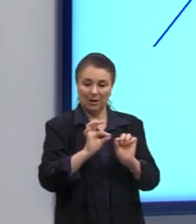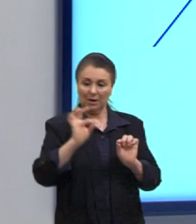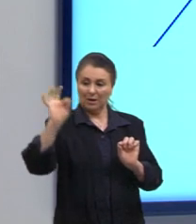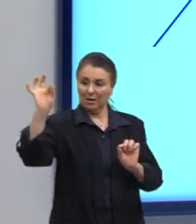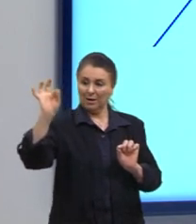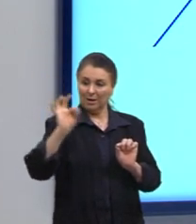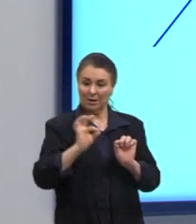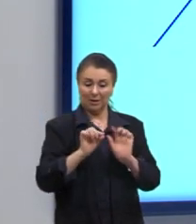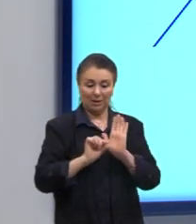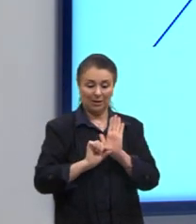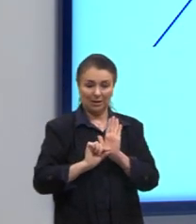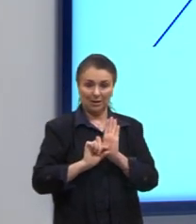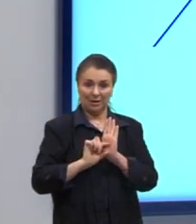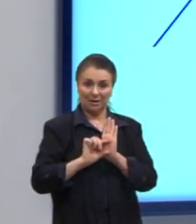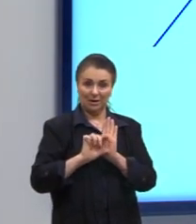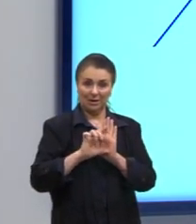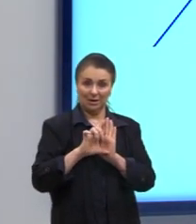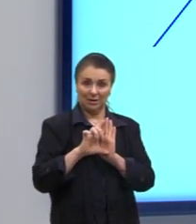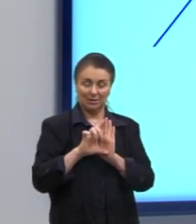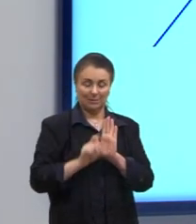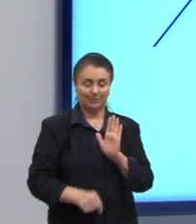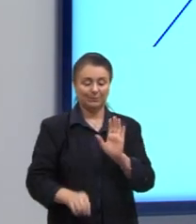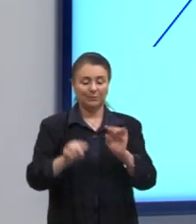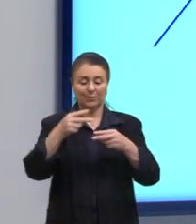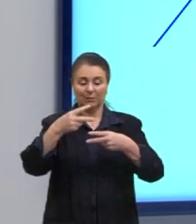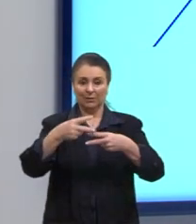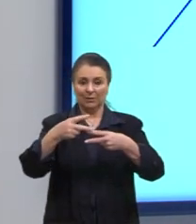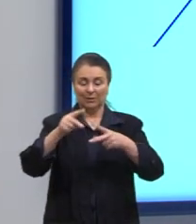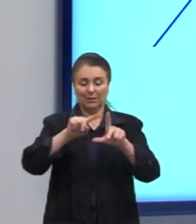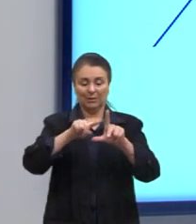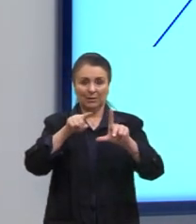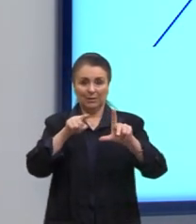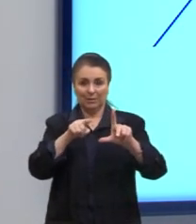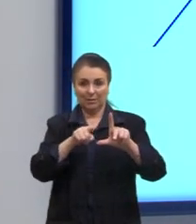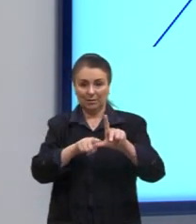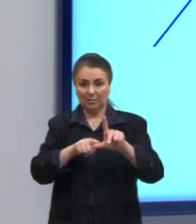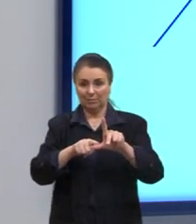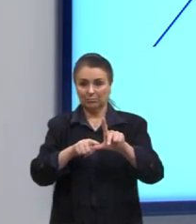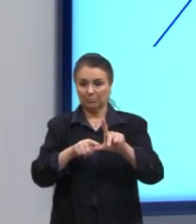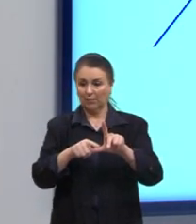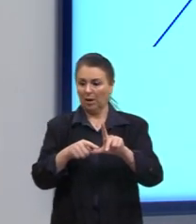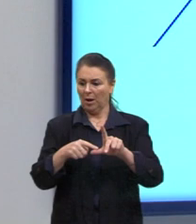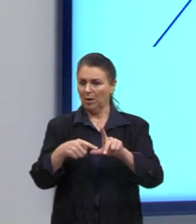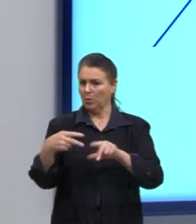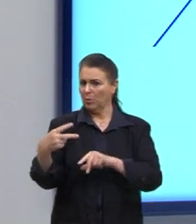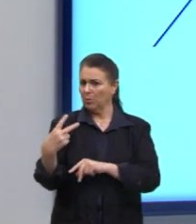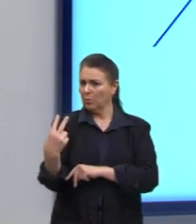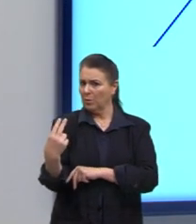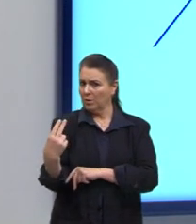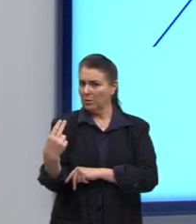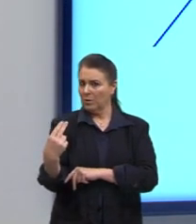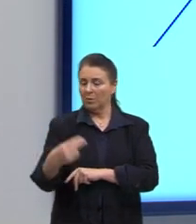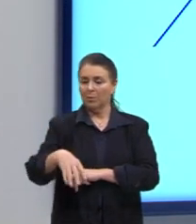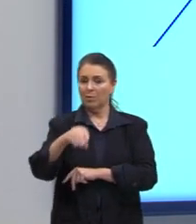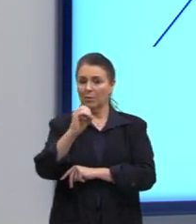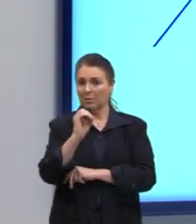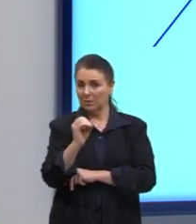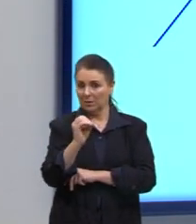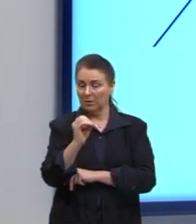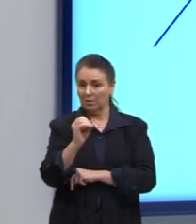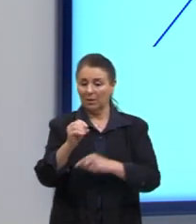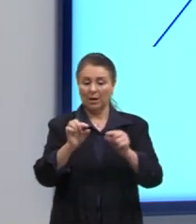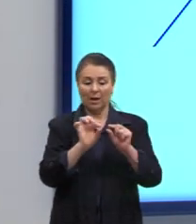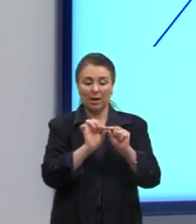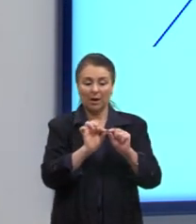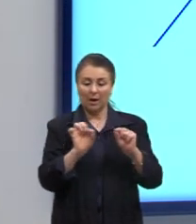crescente se o coeficiente angular é exatamente igual a zero a nossa reta é a reta constante